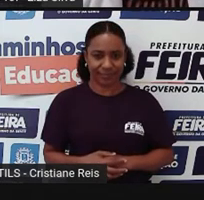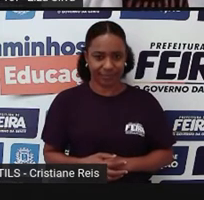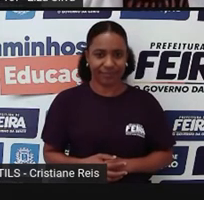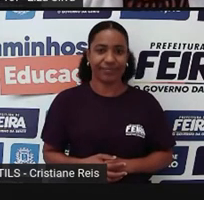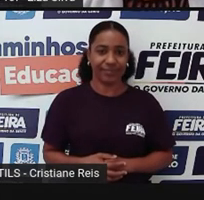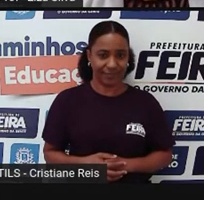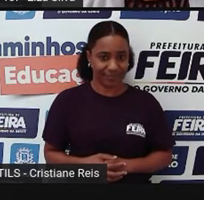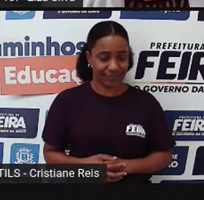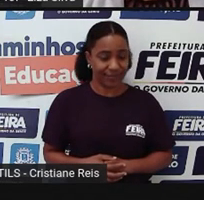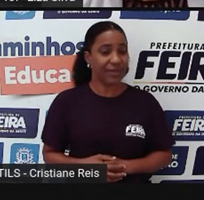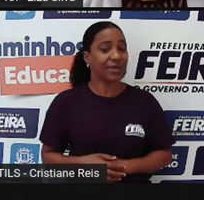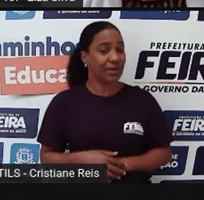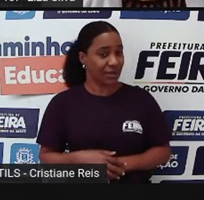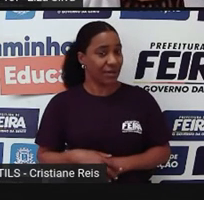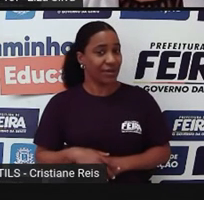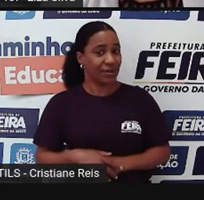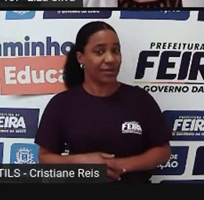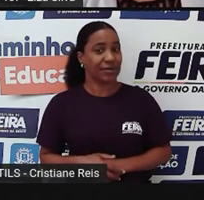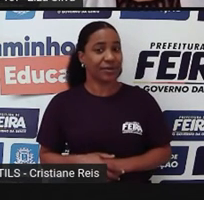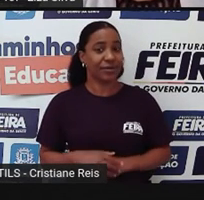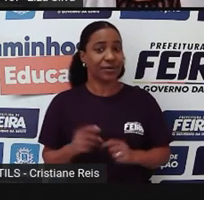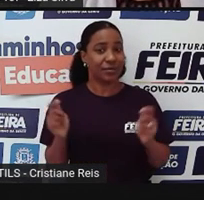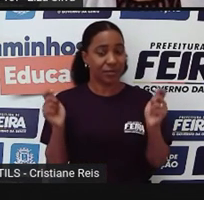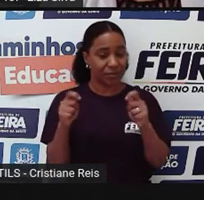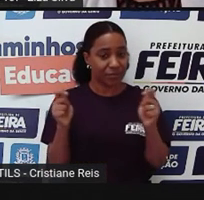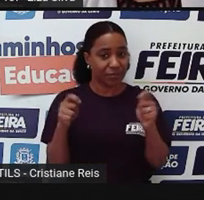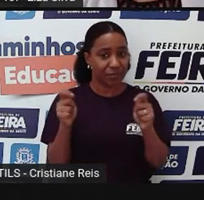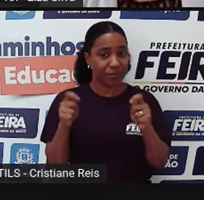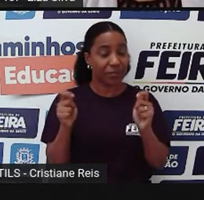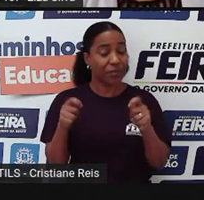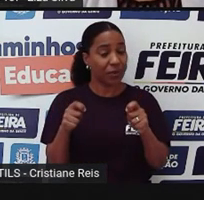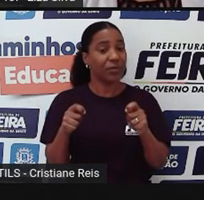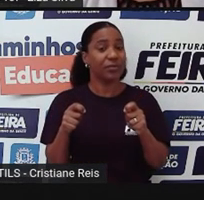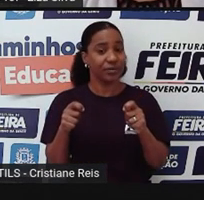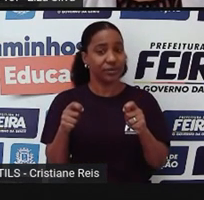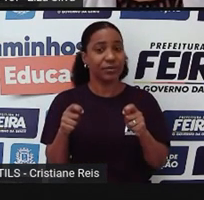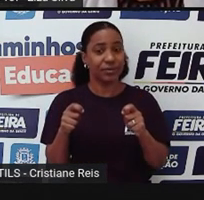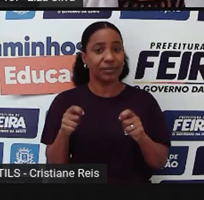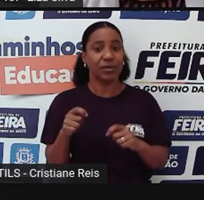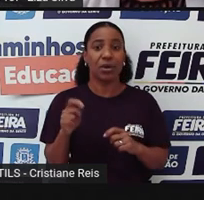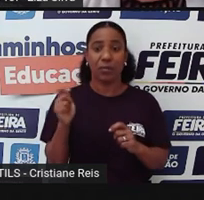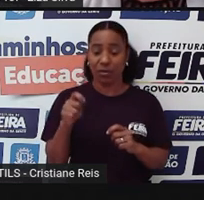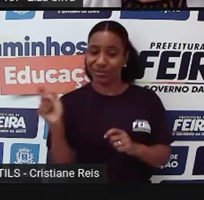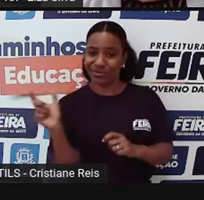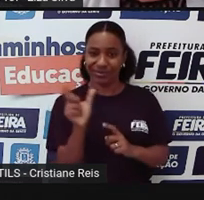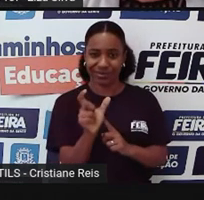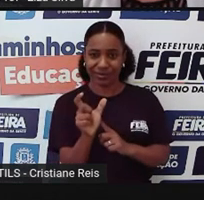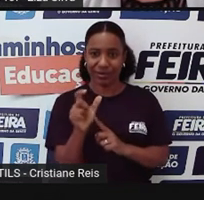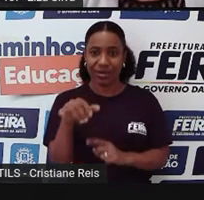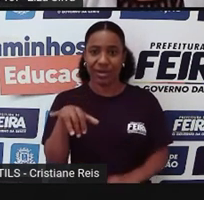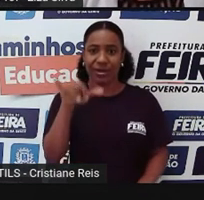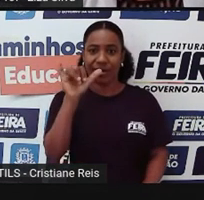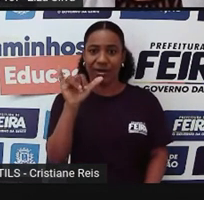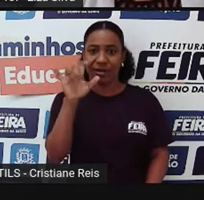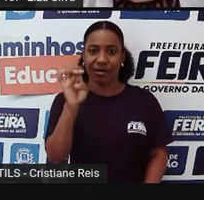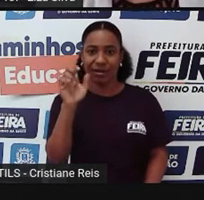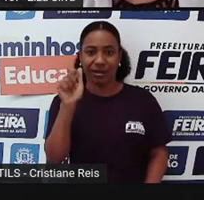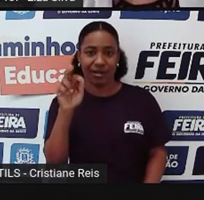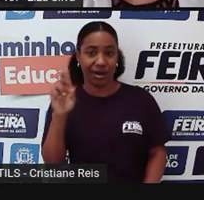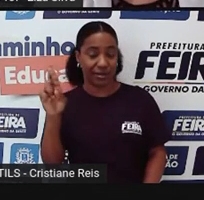tinha Lembrando que você pode utilizar a expressão ir antes mas ela é